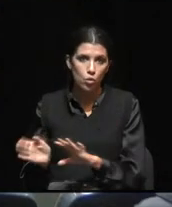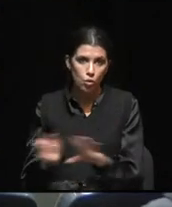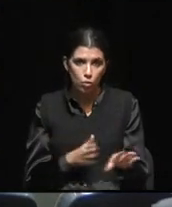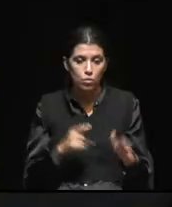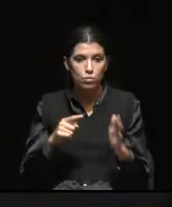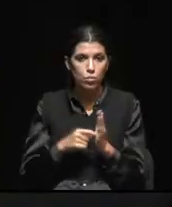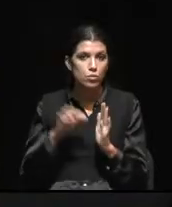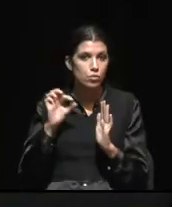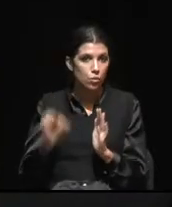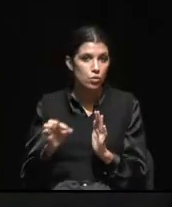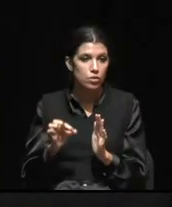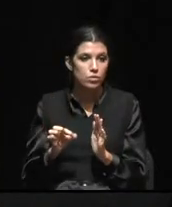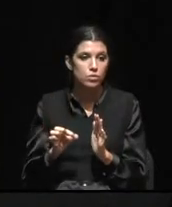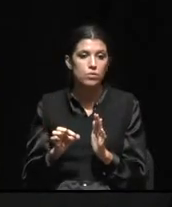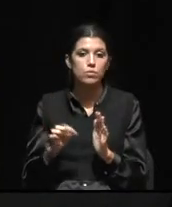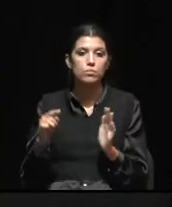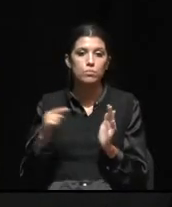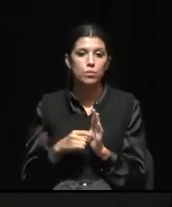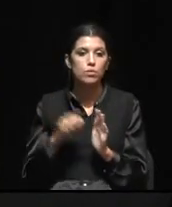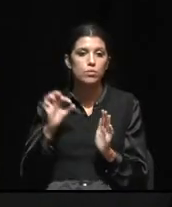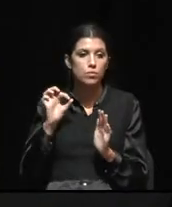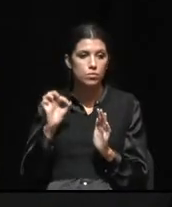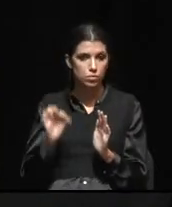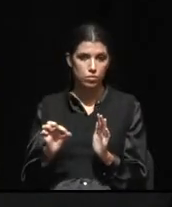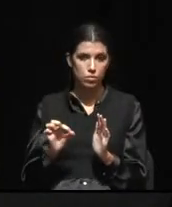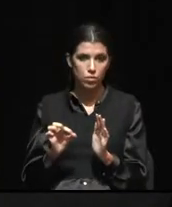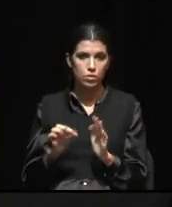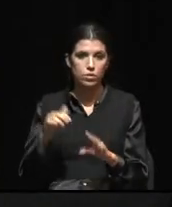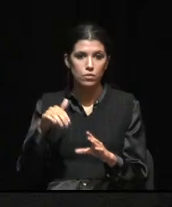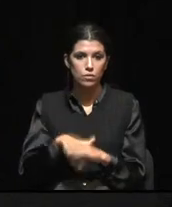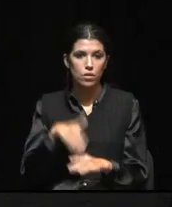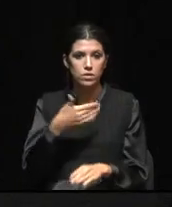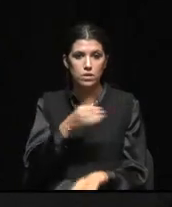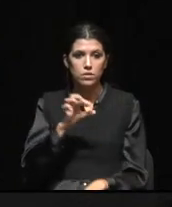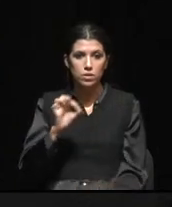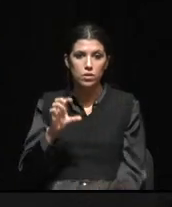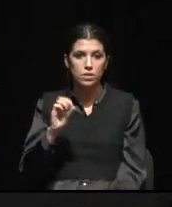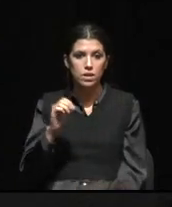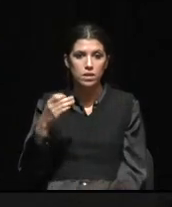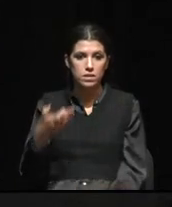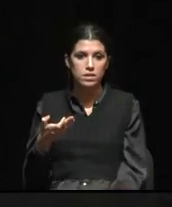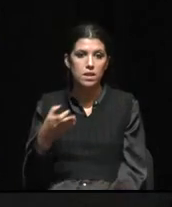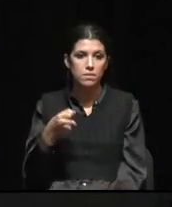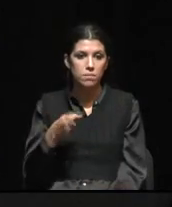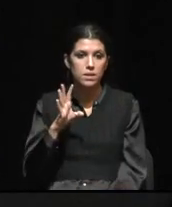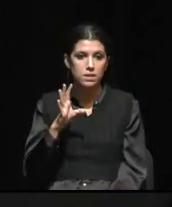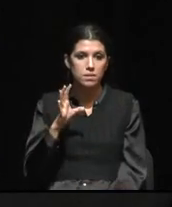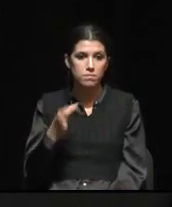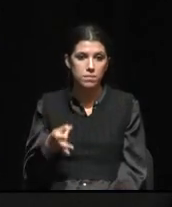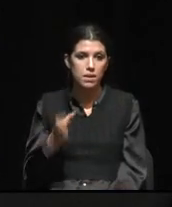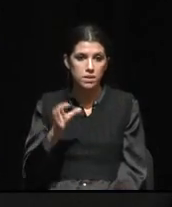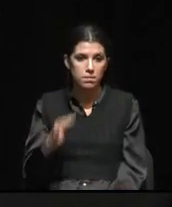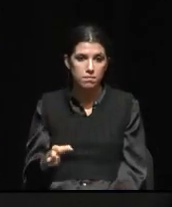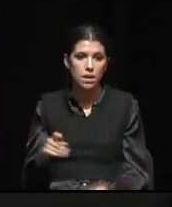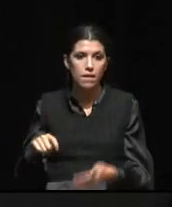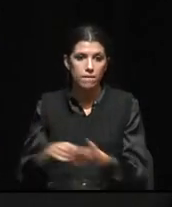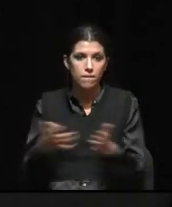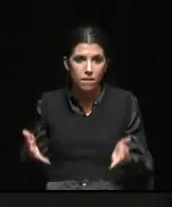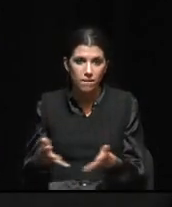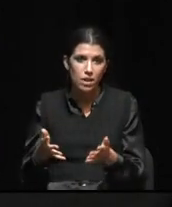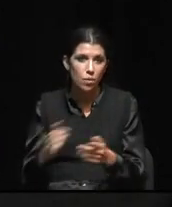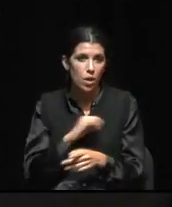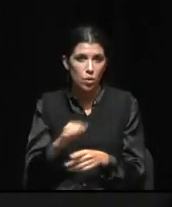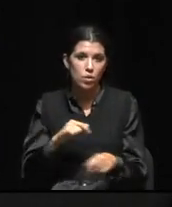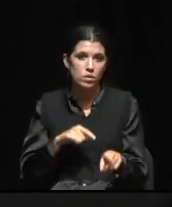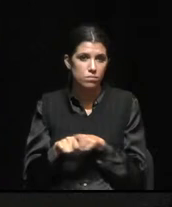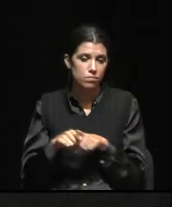ao ponto oito a apreciação do ponto oito tem o voto 10807 do PCP condenação da política de instigação e prolongamento da